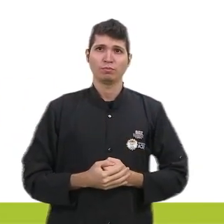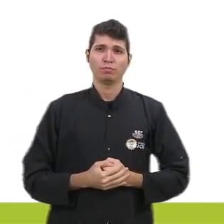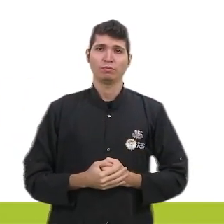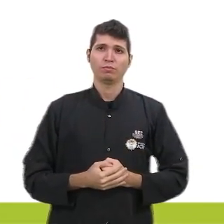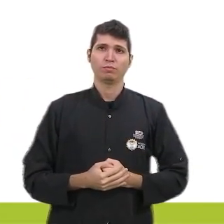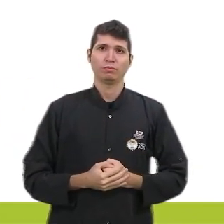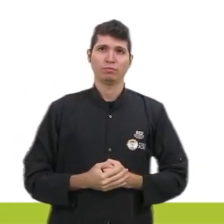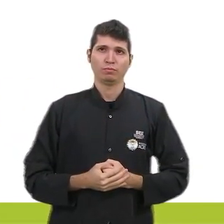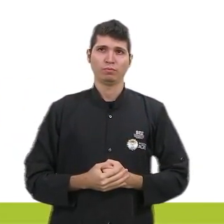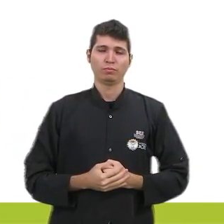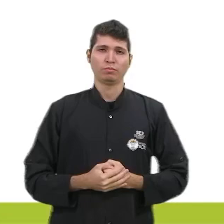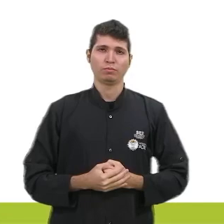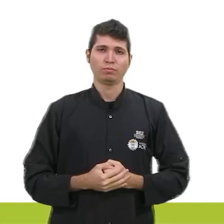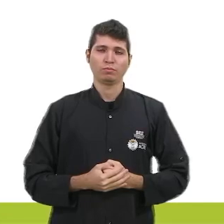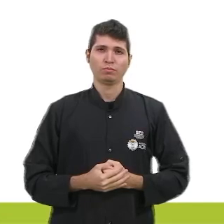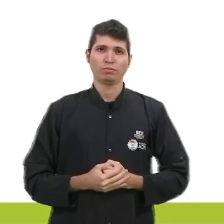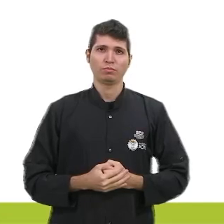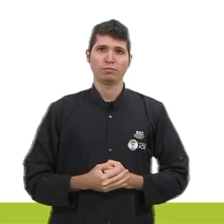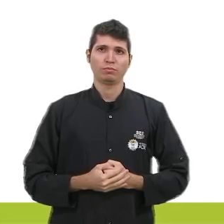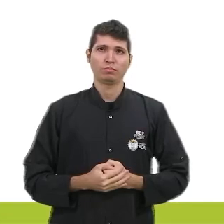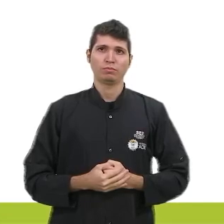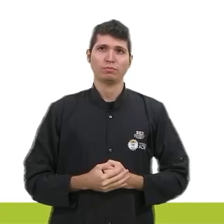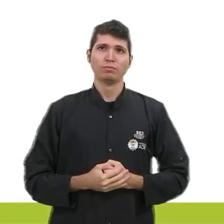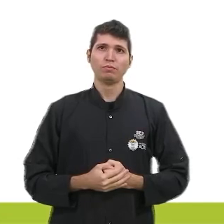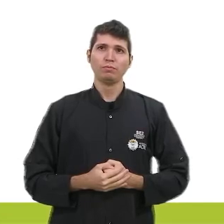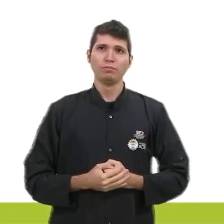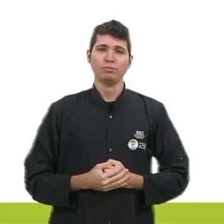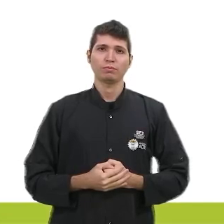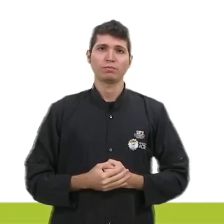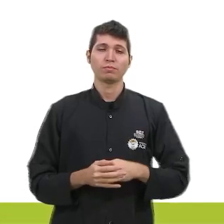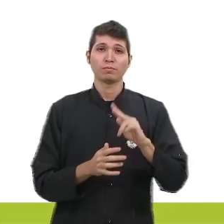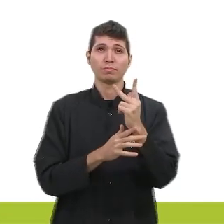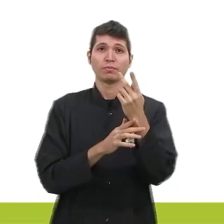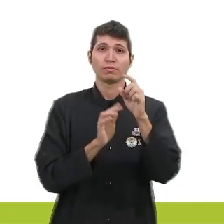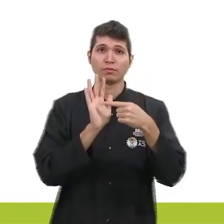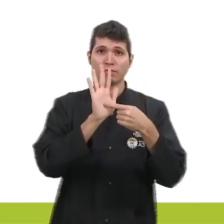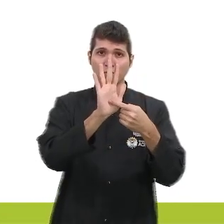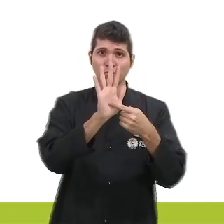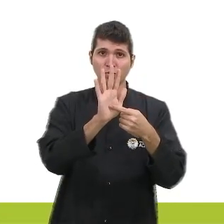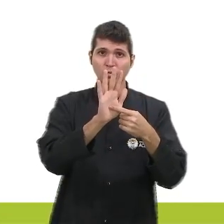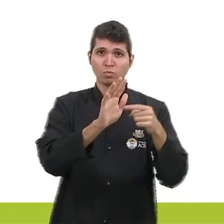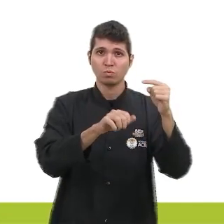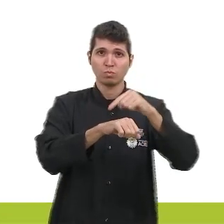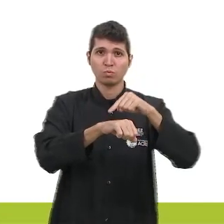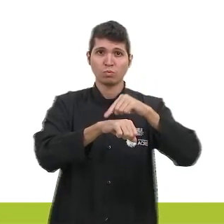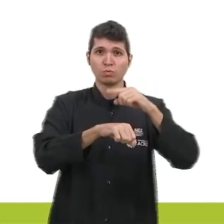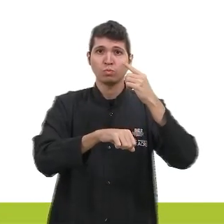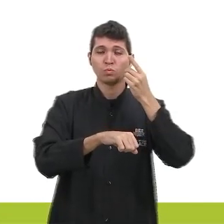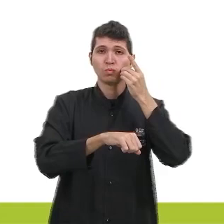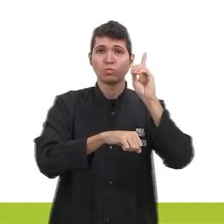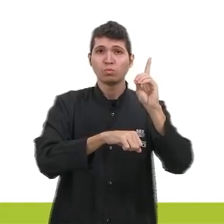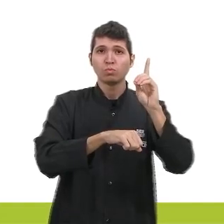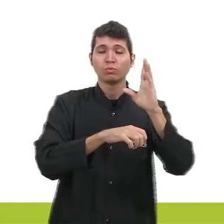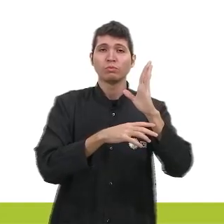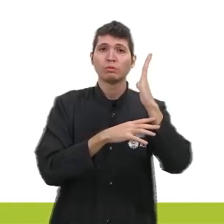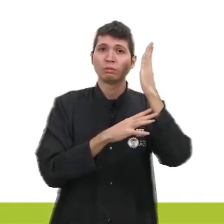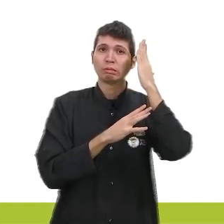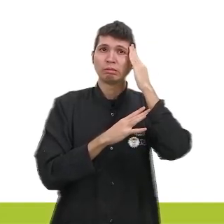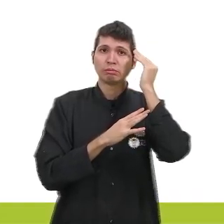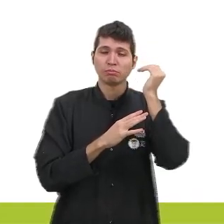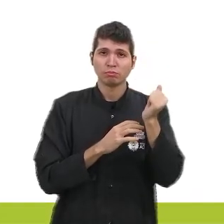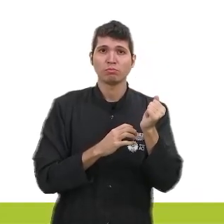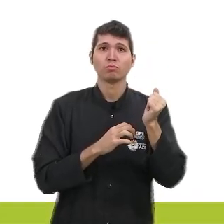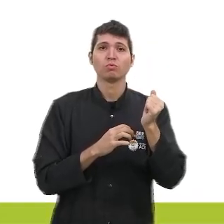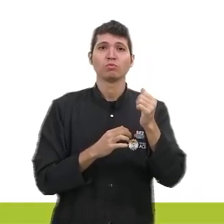menos 85, em que H representa as horas do dia. Sabendo-se que o número